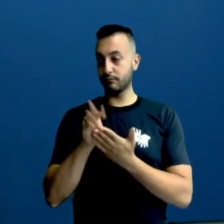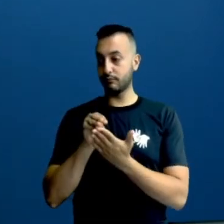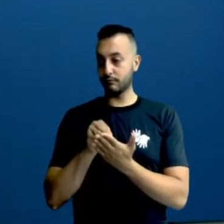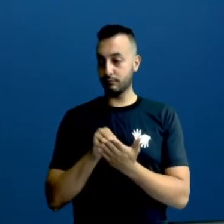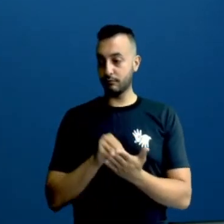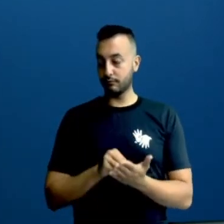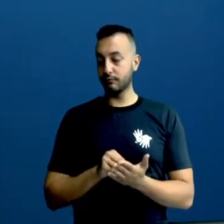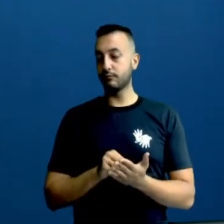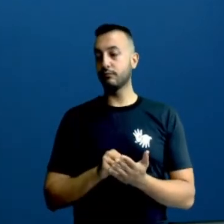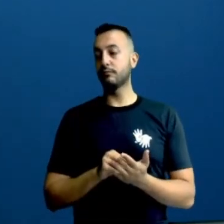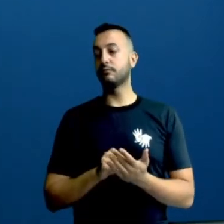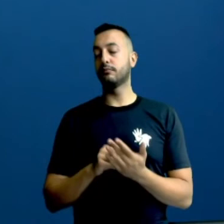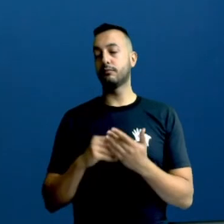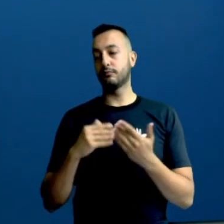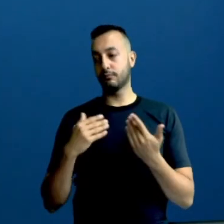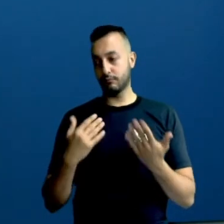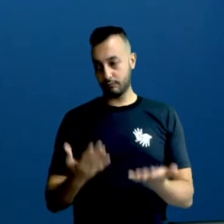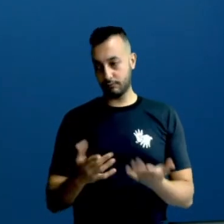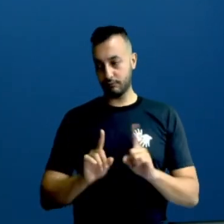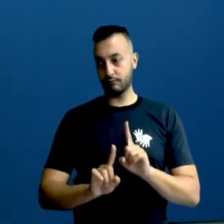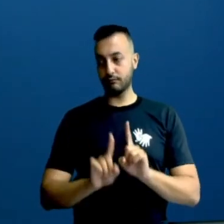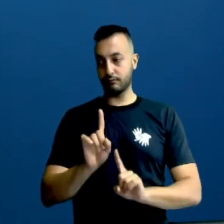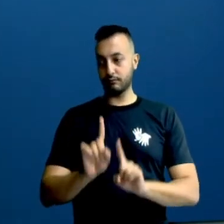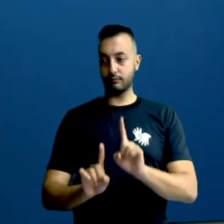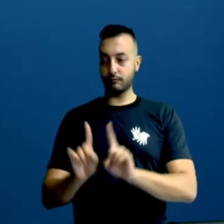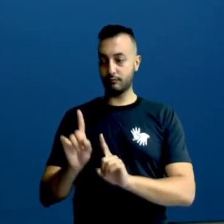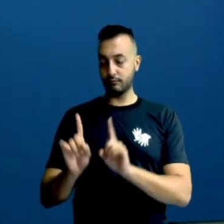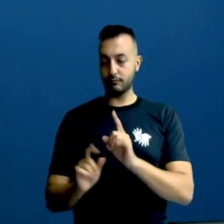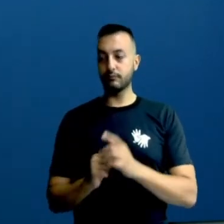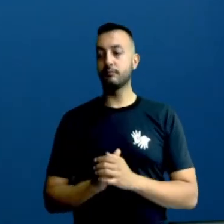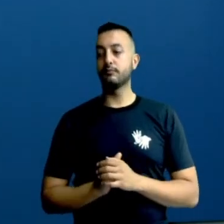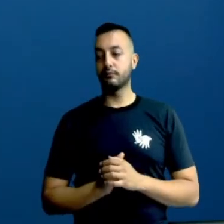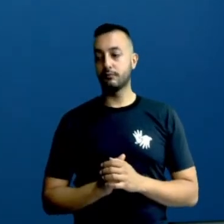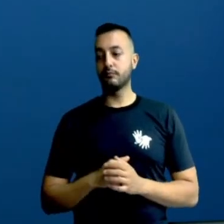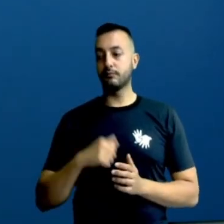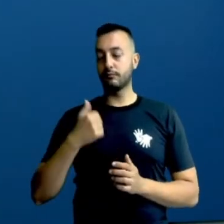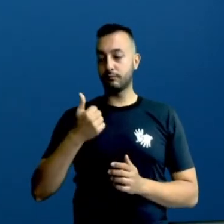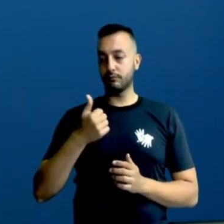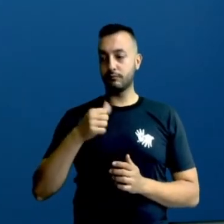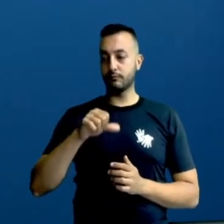coletadas. Segundo este gráfico de colunas, em